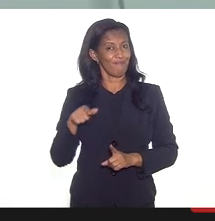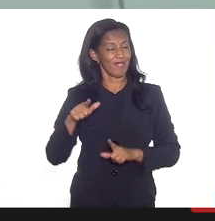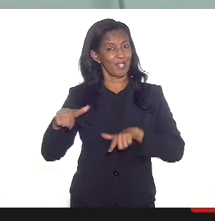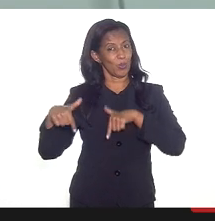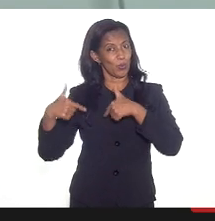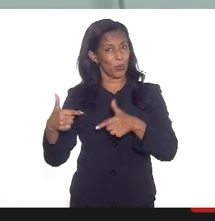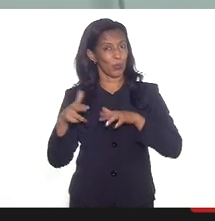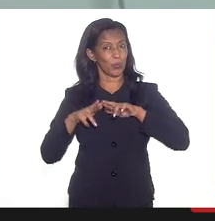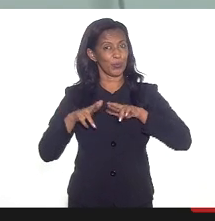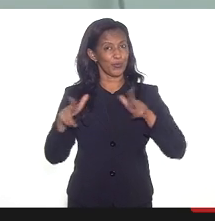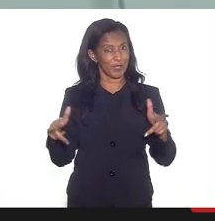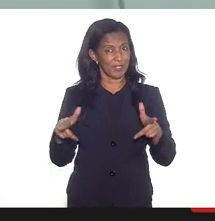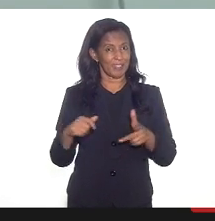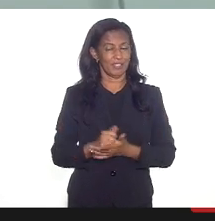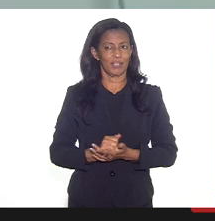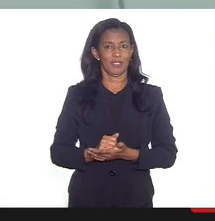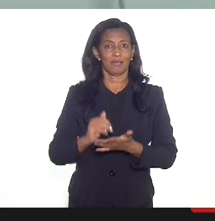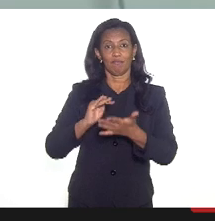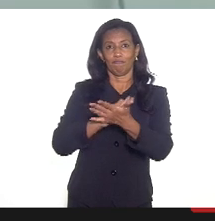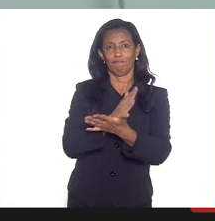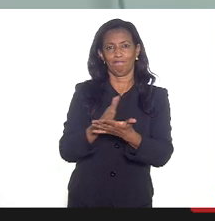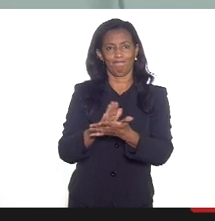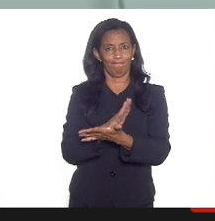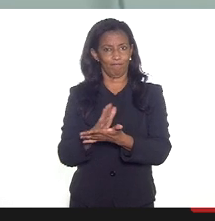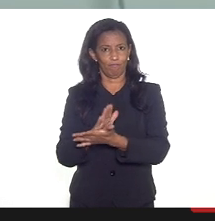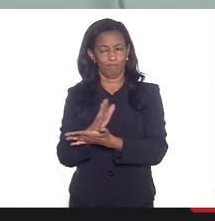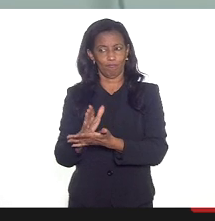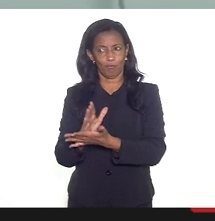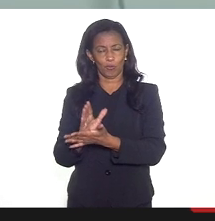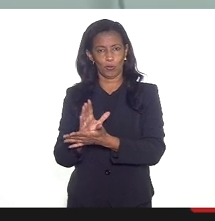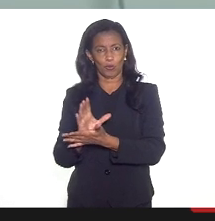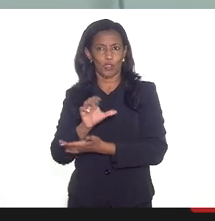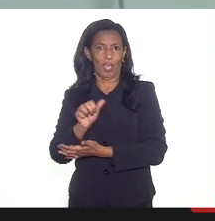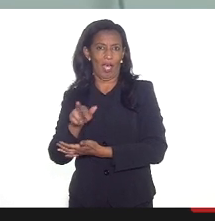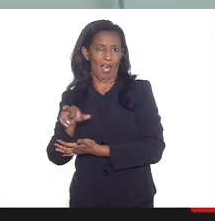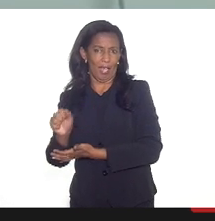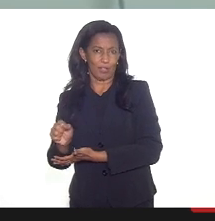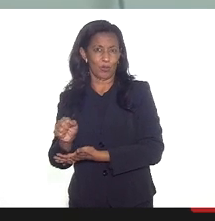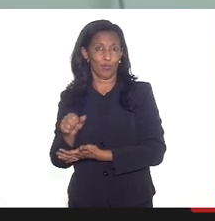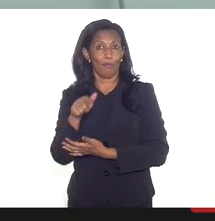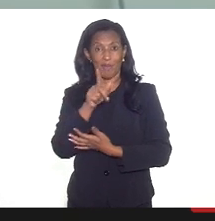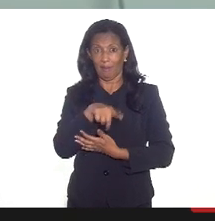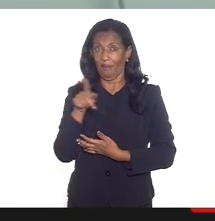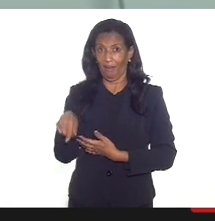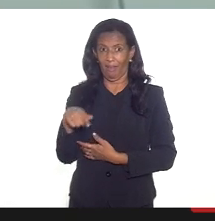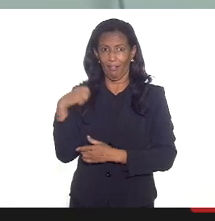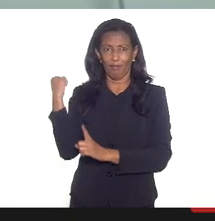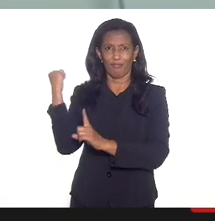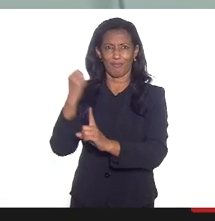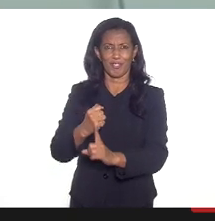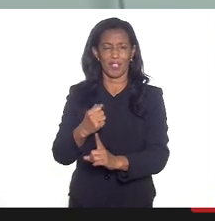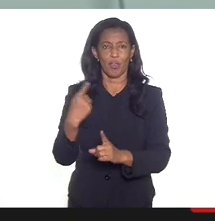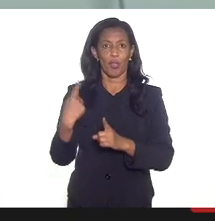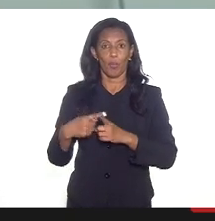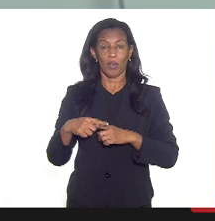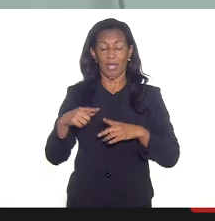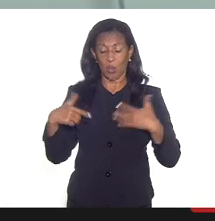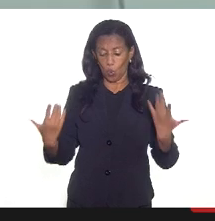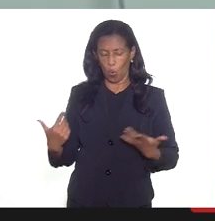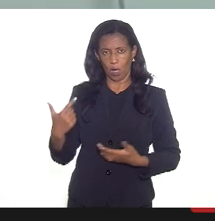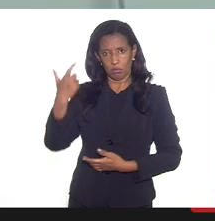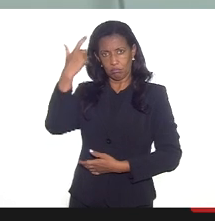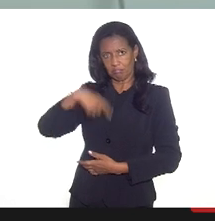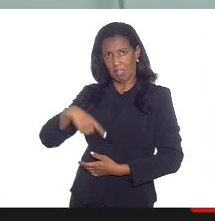de forma diferente em algumas situações, mas ele é um feminicídio. Ele é um feminicídio porque, enquanto lésbicas, nós